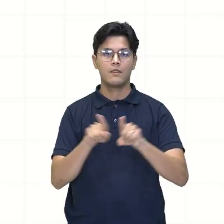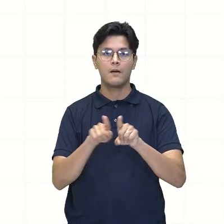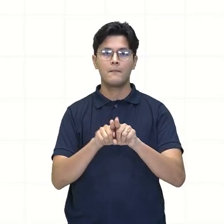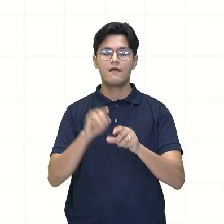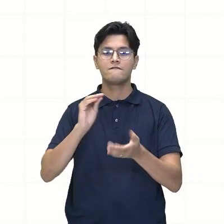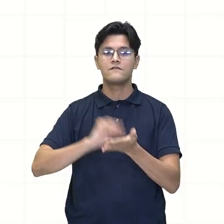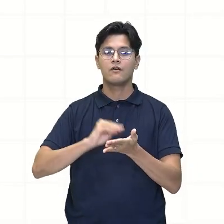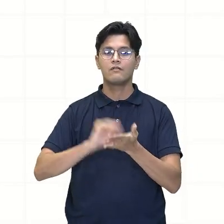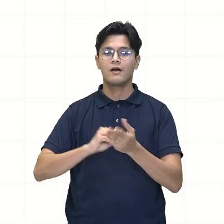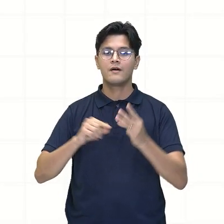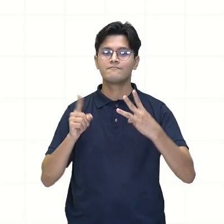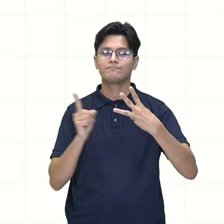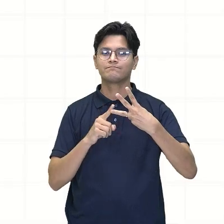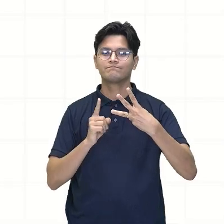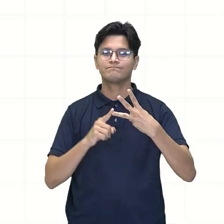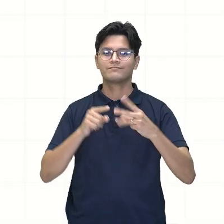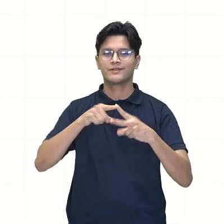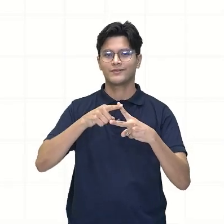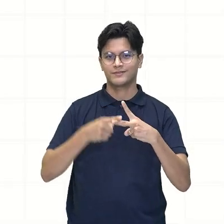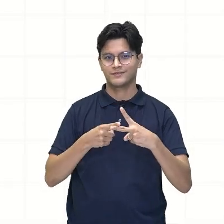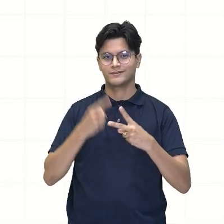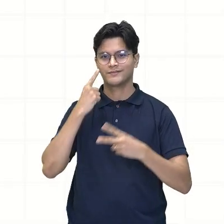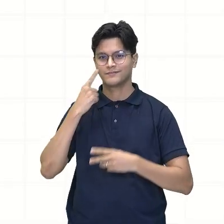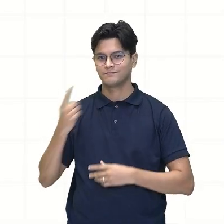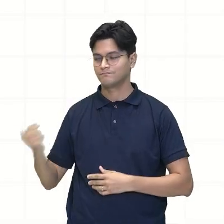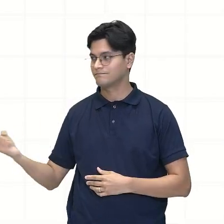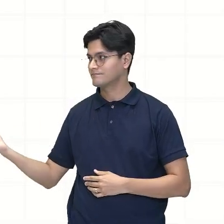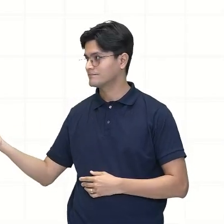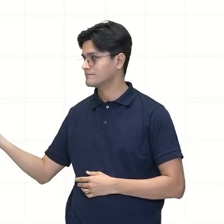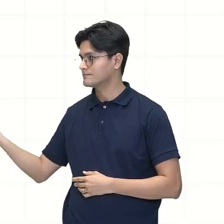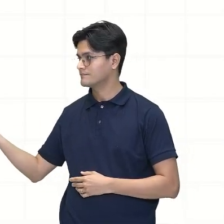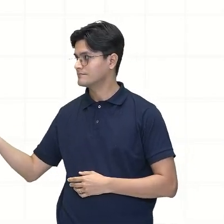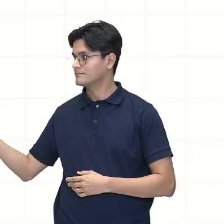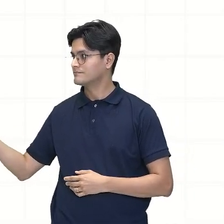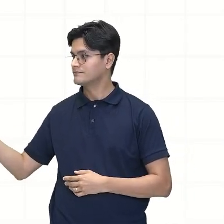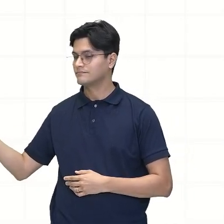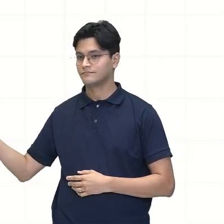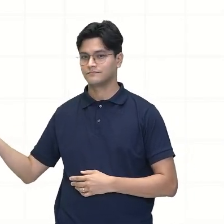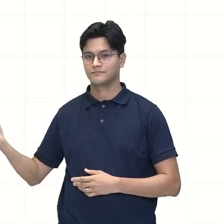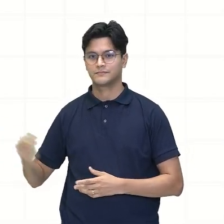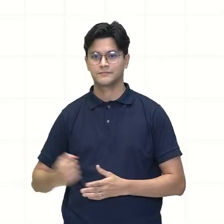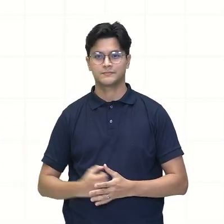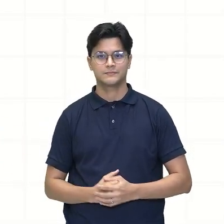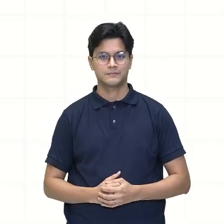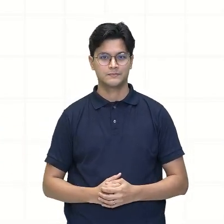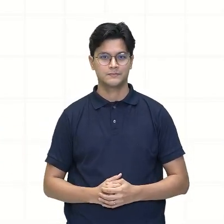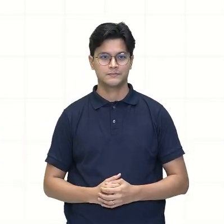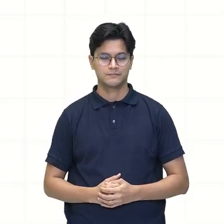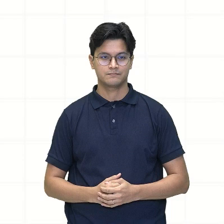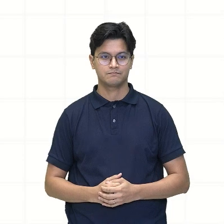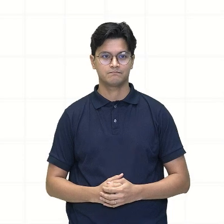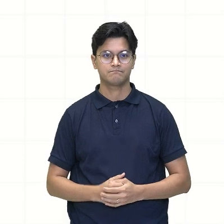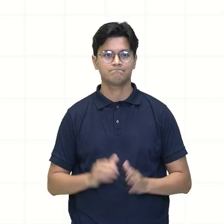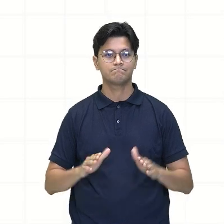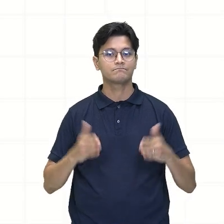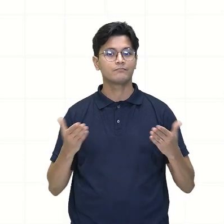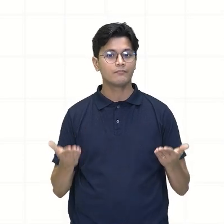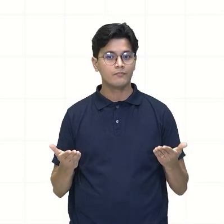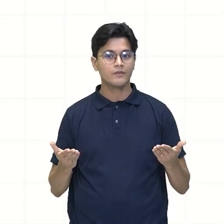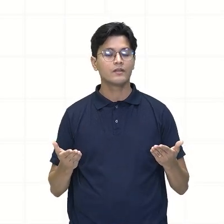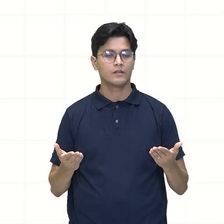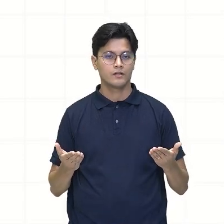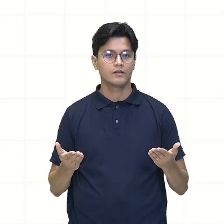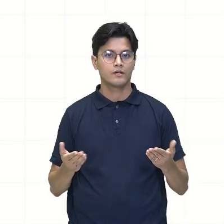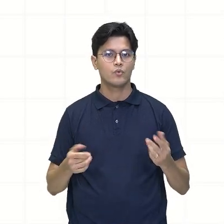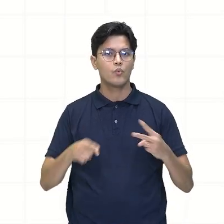a medida deste ângulo aqui, que a gente vai chamar de x. Então, chamando o ângulo que